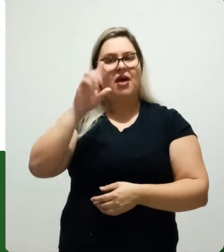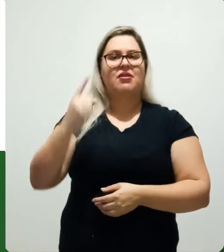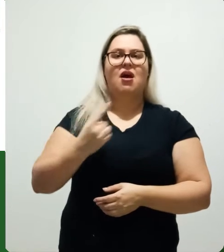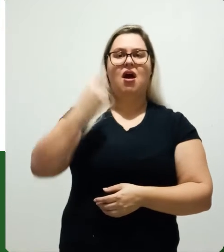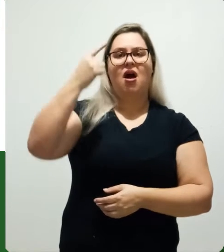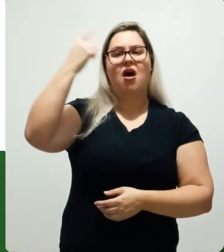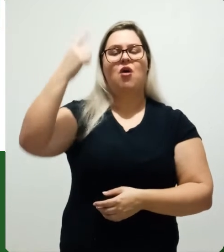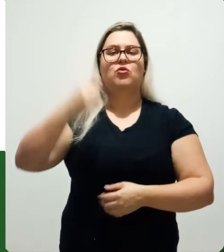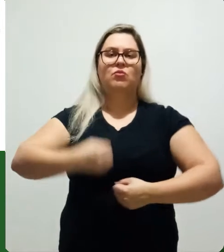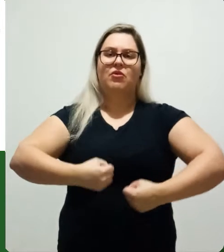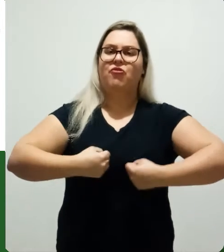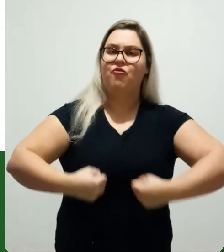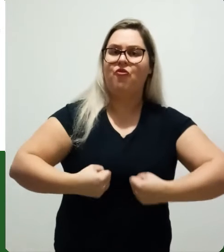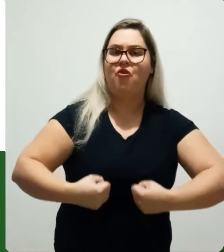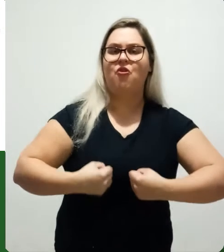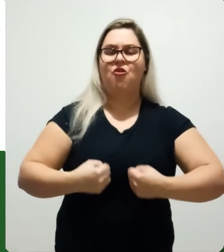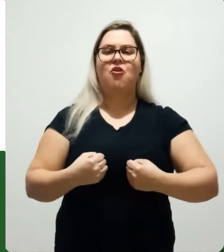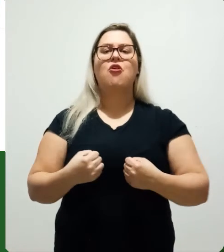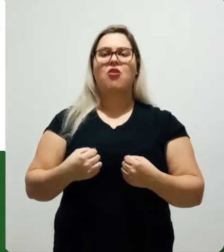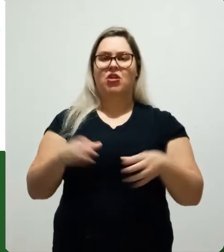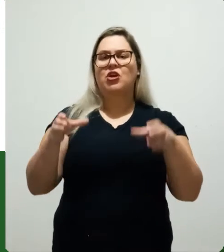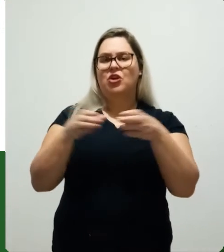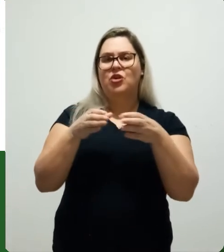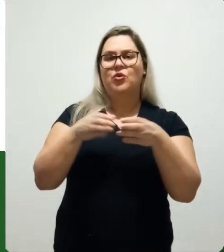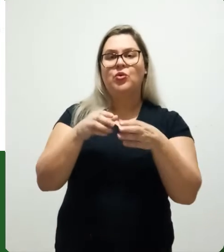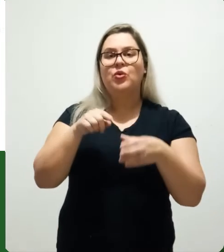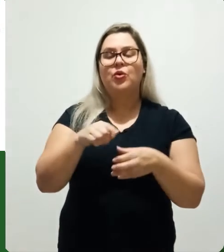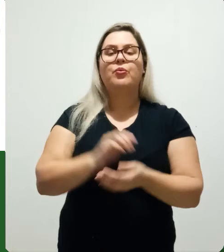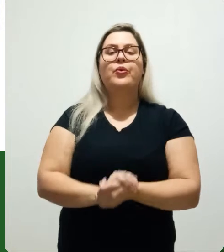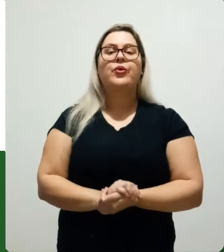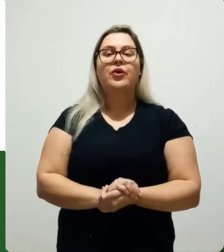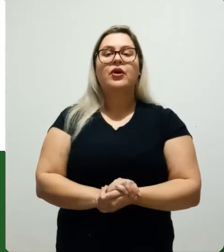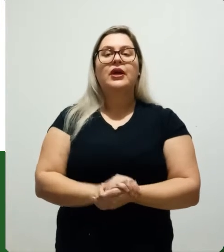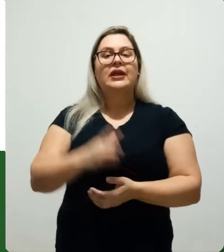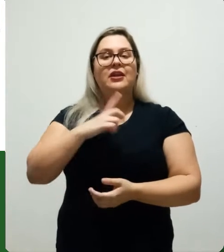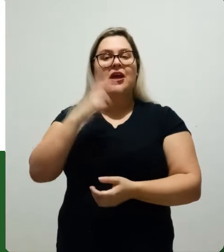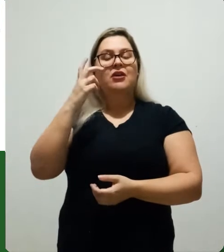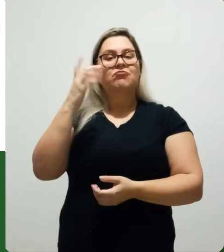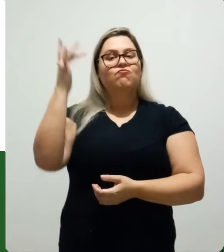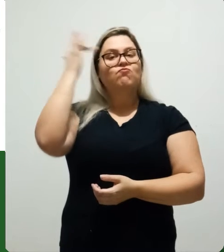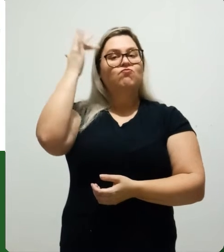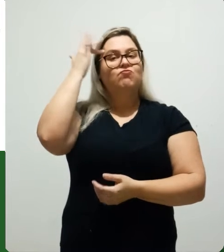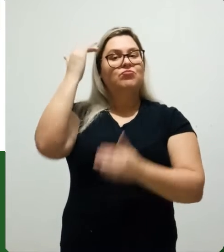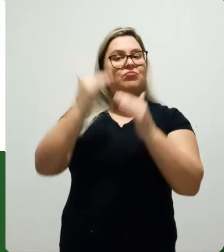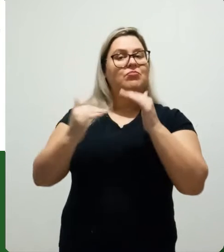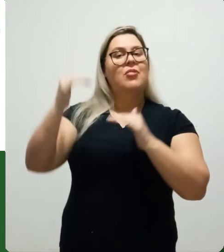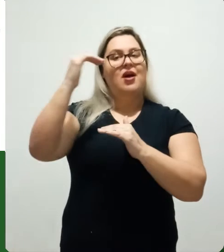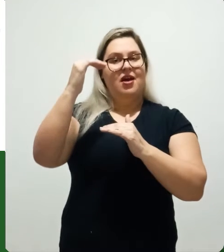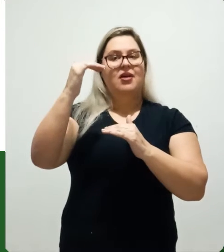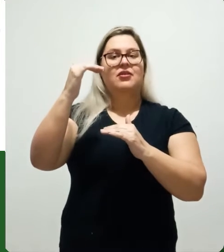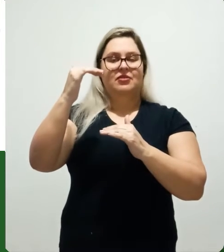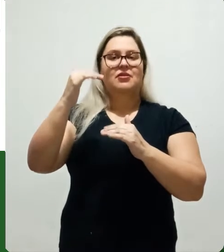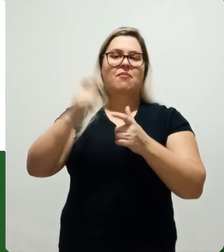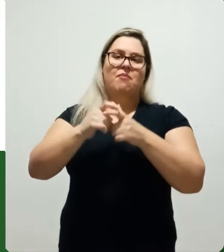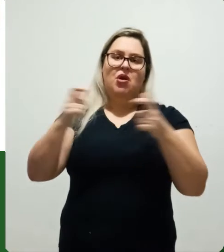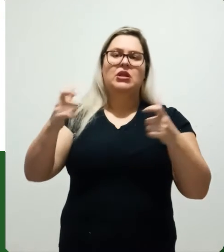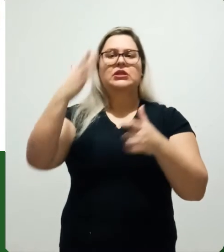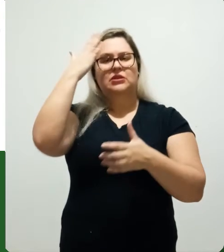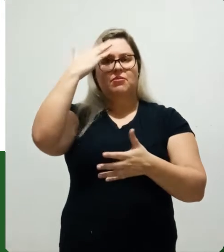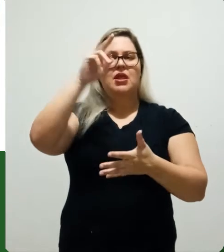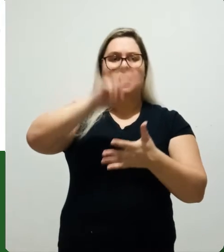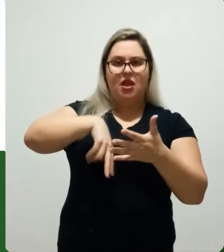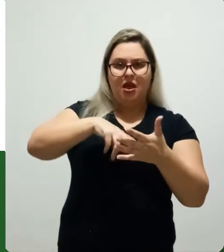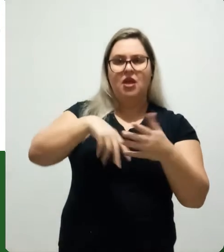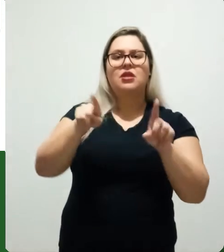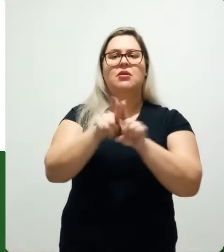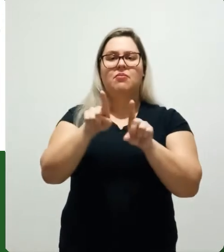altos, corpulentos, ou seja, mais fortes, tá? E que eles teriam um nível cultural mais elevado, sendo que muitos, inclusive, sabiam